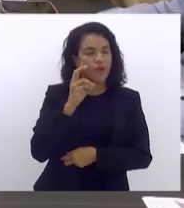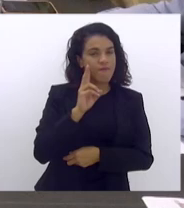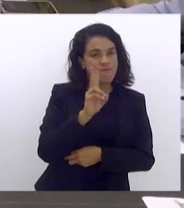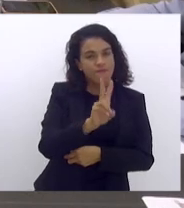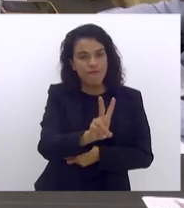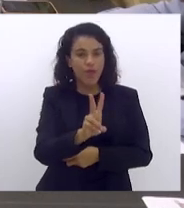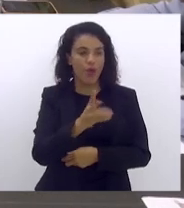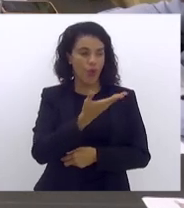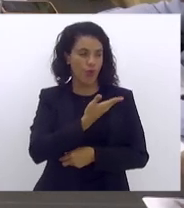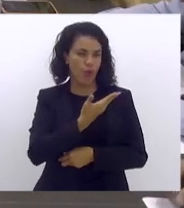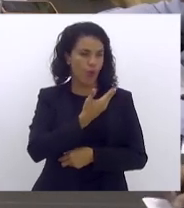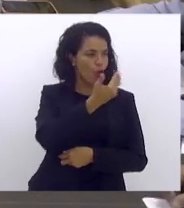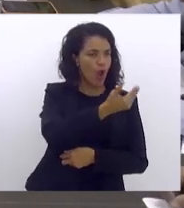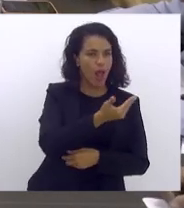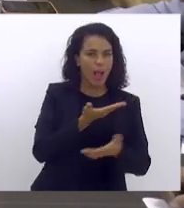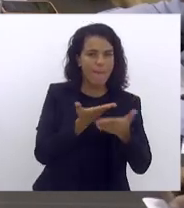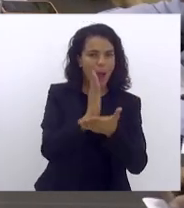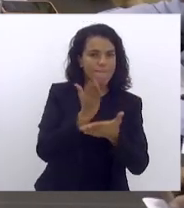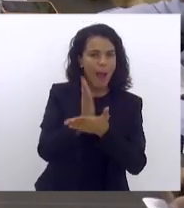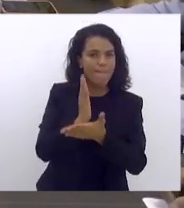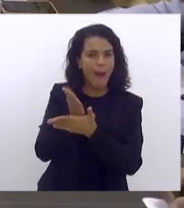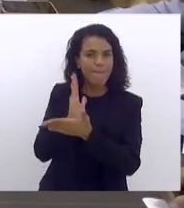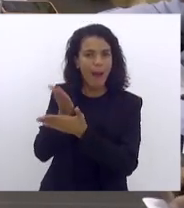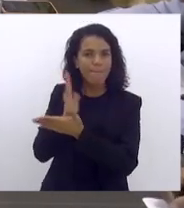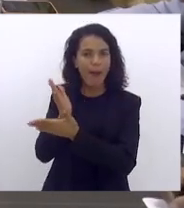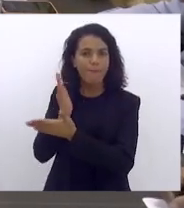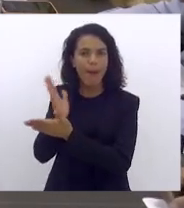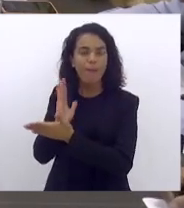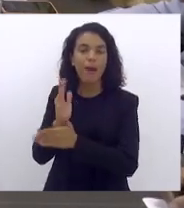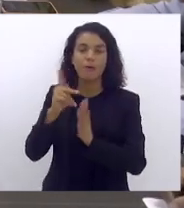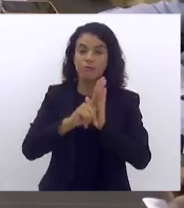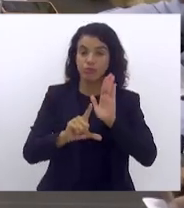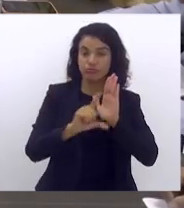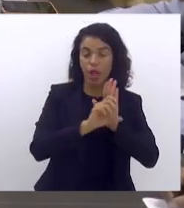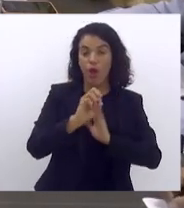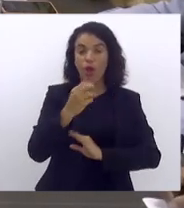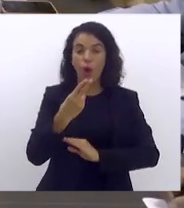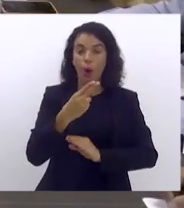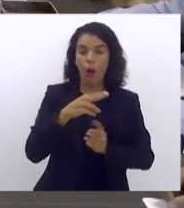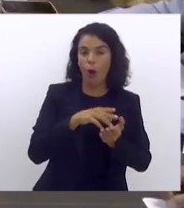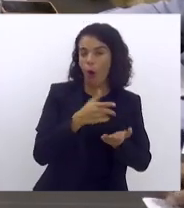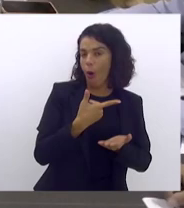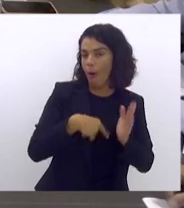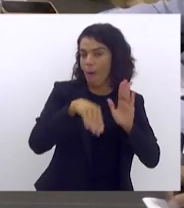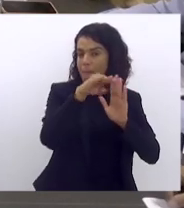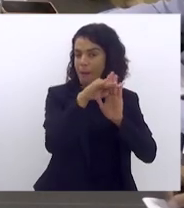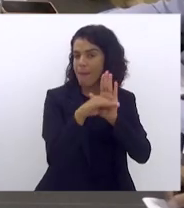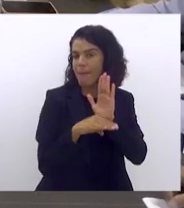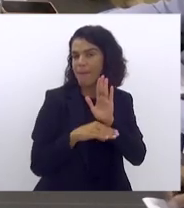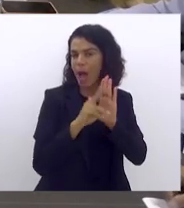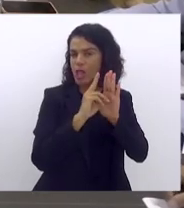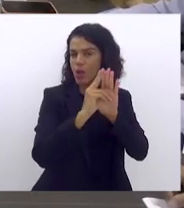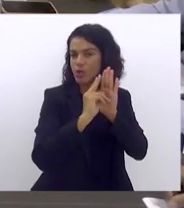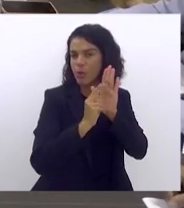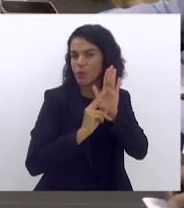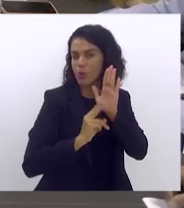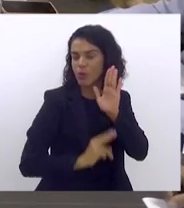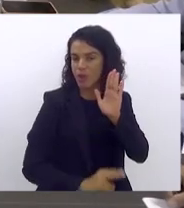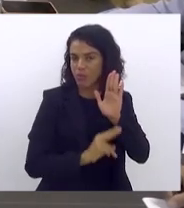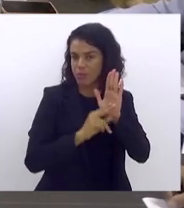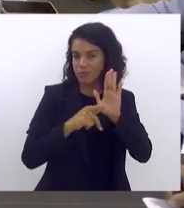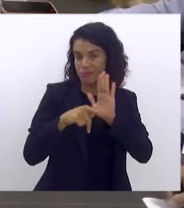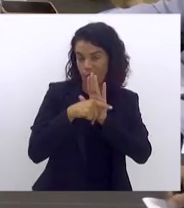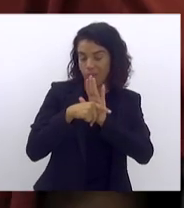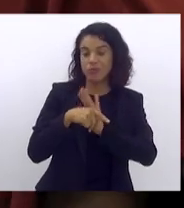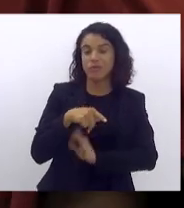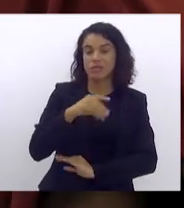vê um colega aprovando matérias dentro do plenário ou com um volume na pauta da CCJ, ele, naturalmente, se